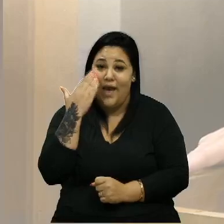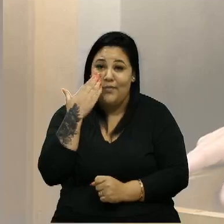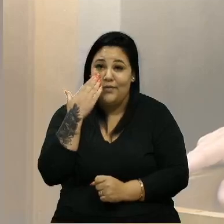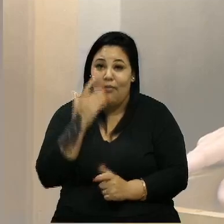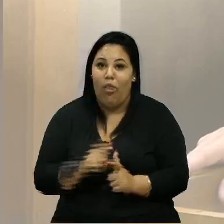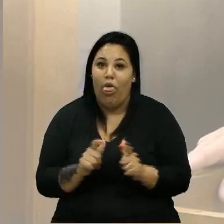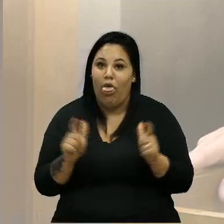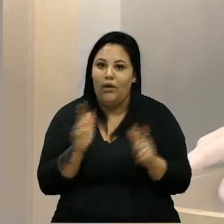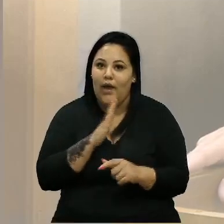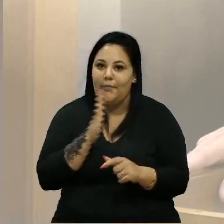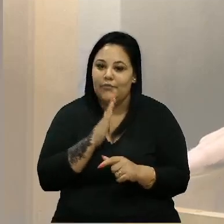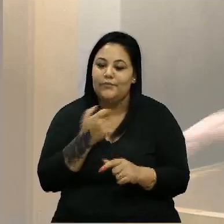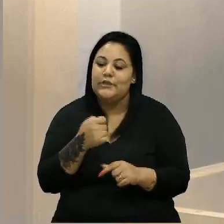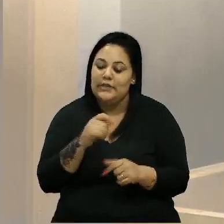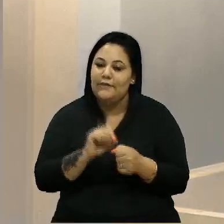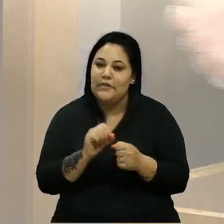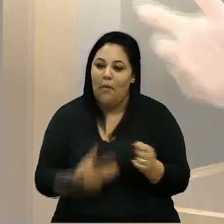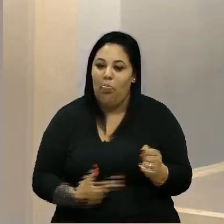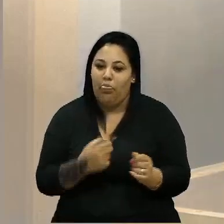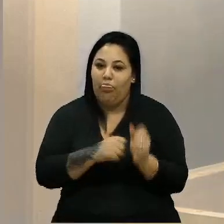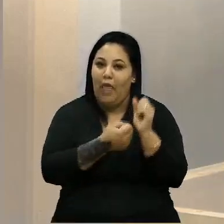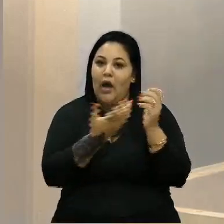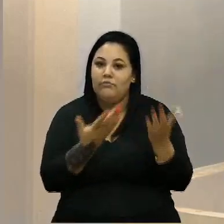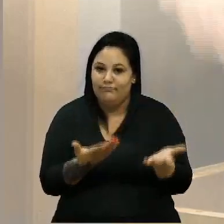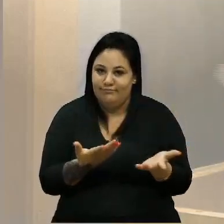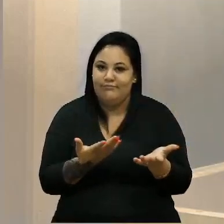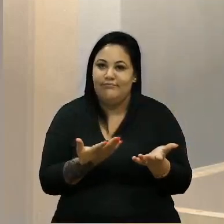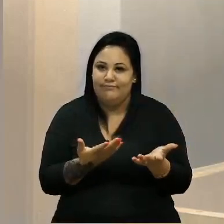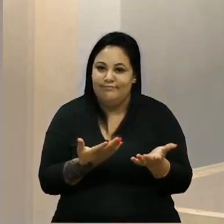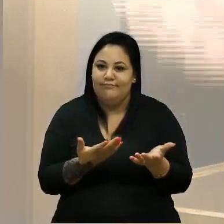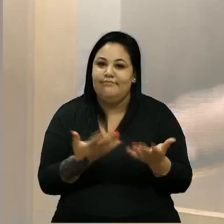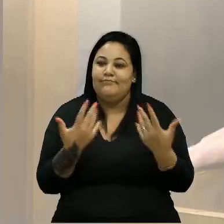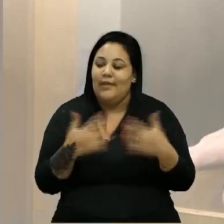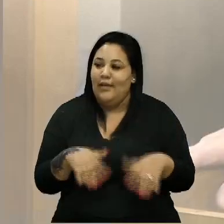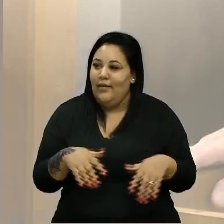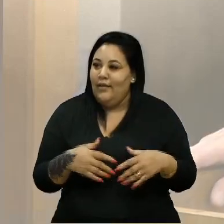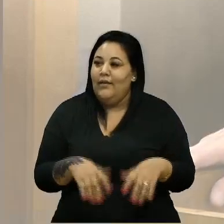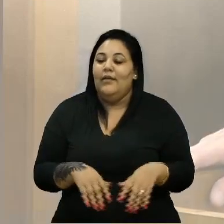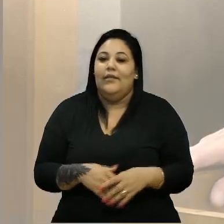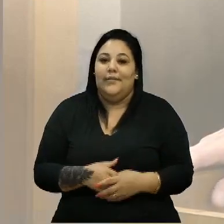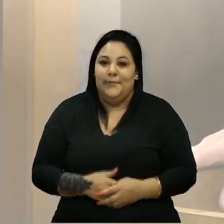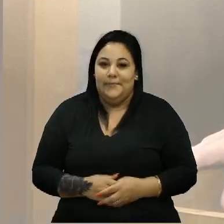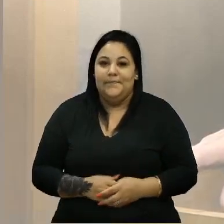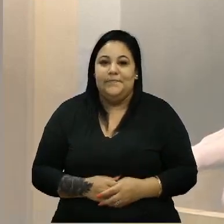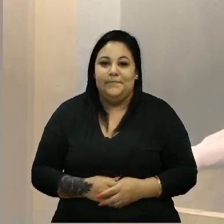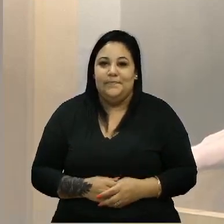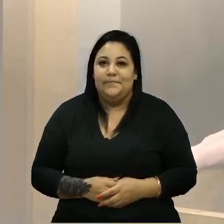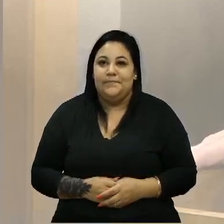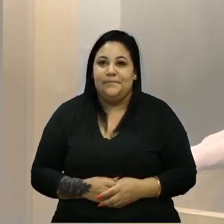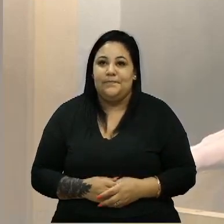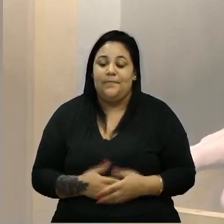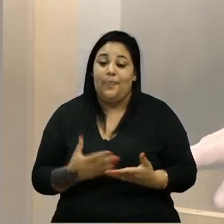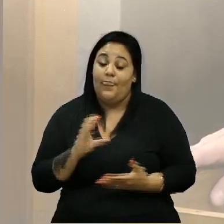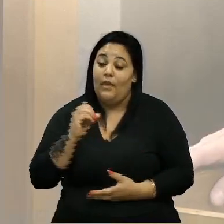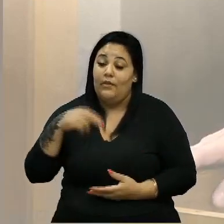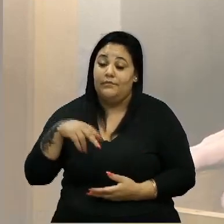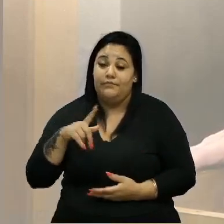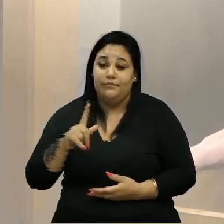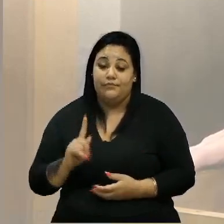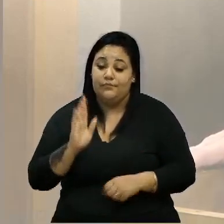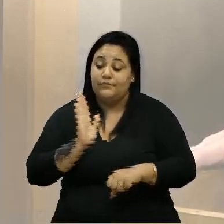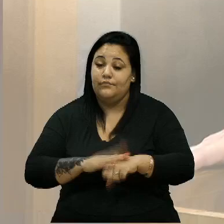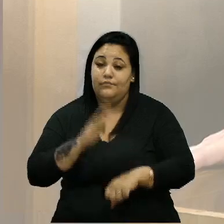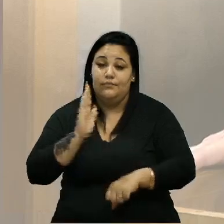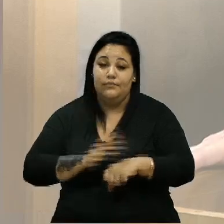gente não fizer a castração, cada vez é exponencial o número, né? É exponencial o número de animais. E as ONGs cada vez mais vão